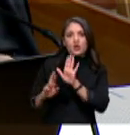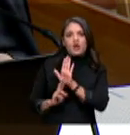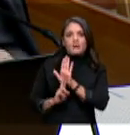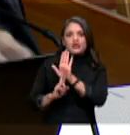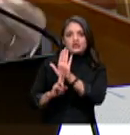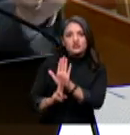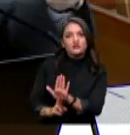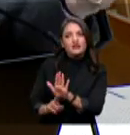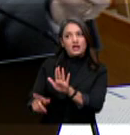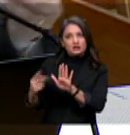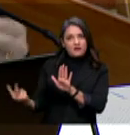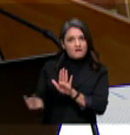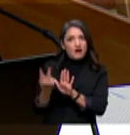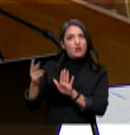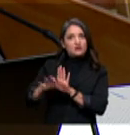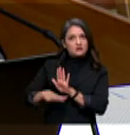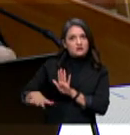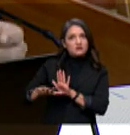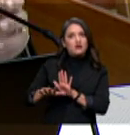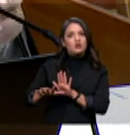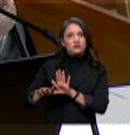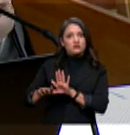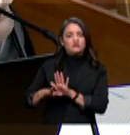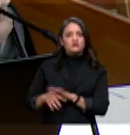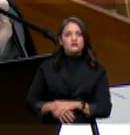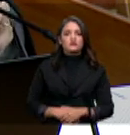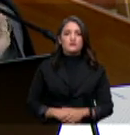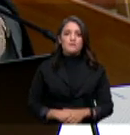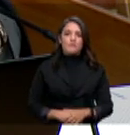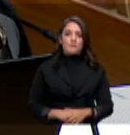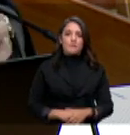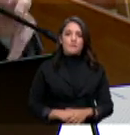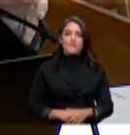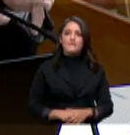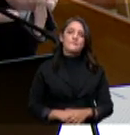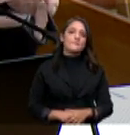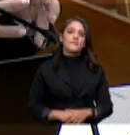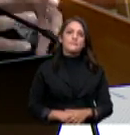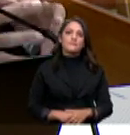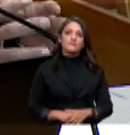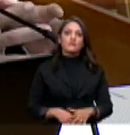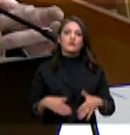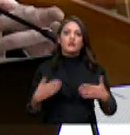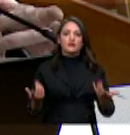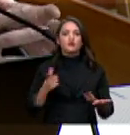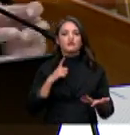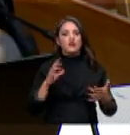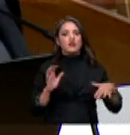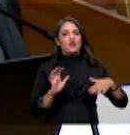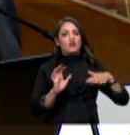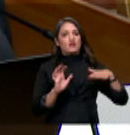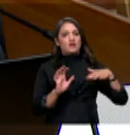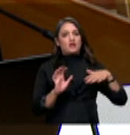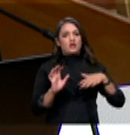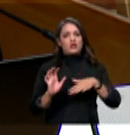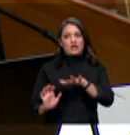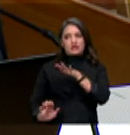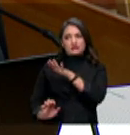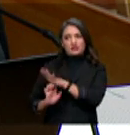do sindicato em relação ao Estado. Então, esse binômio, de um lado, Estado-sindicato, do